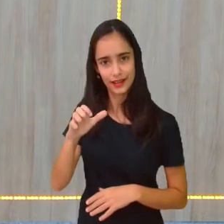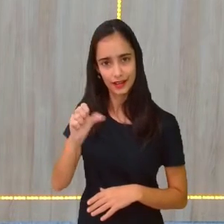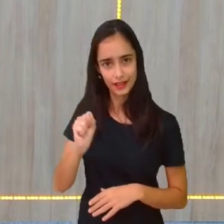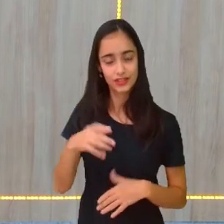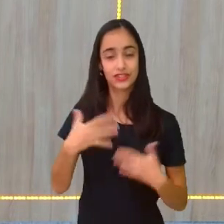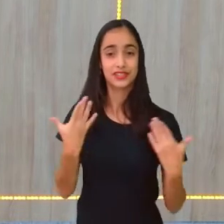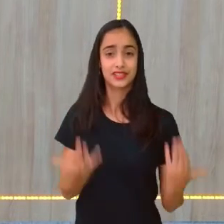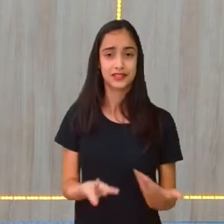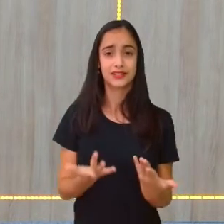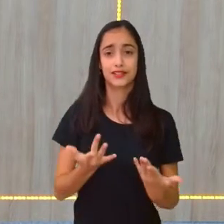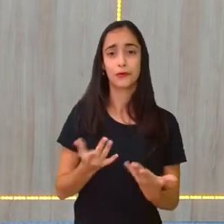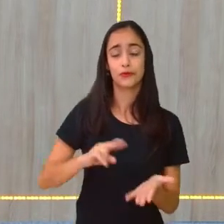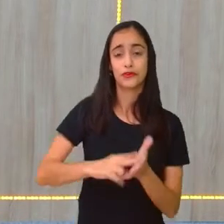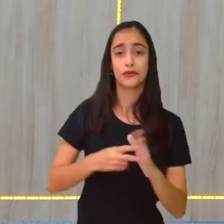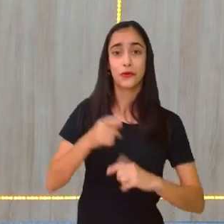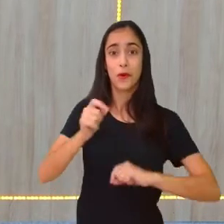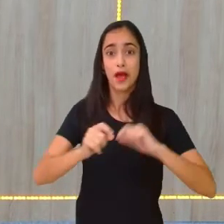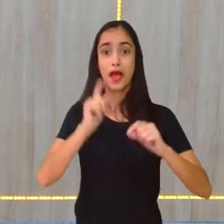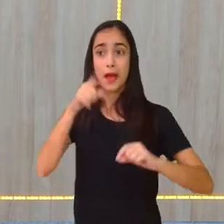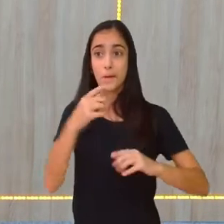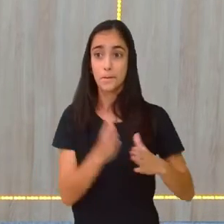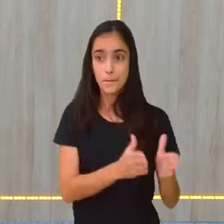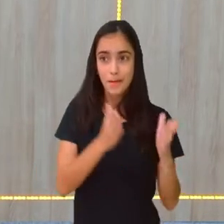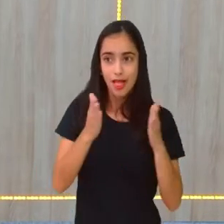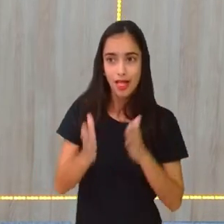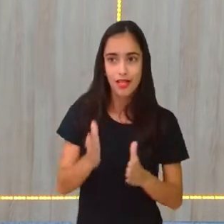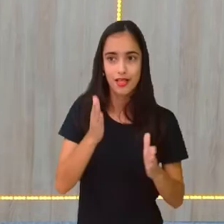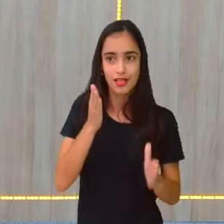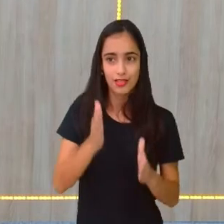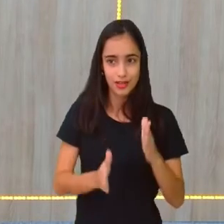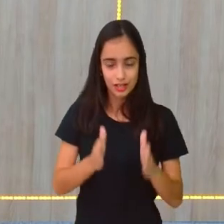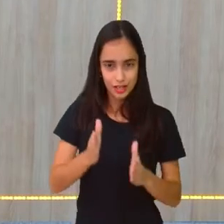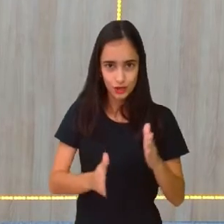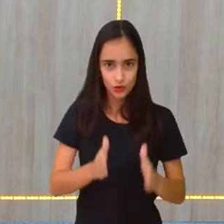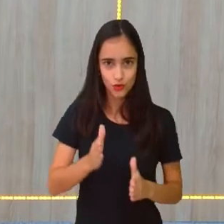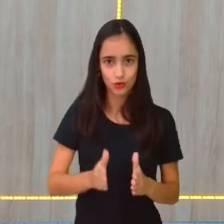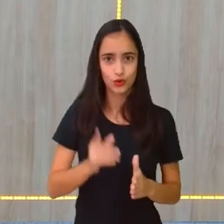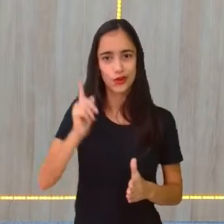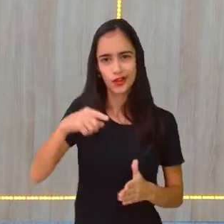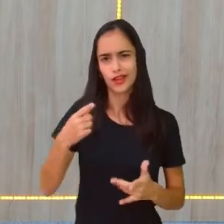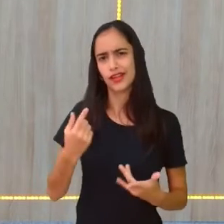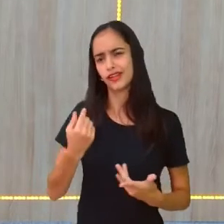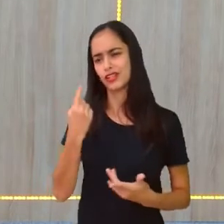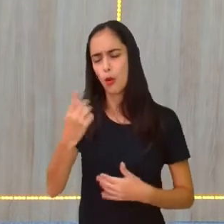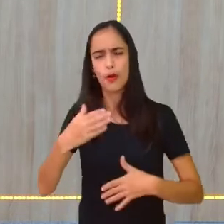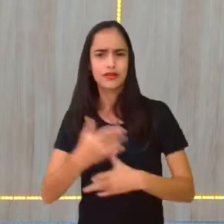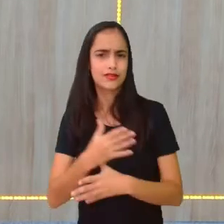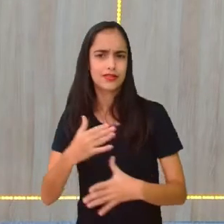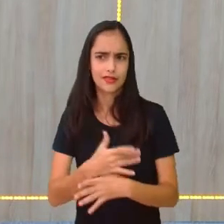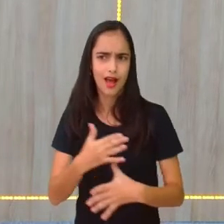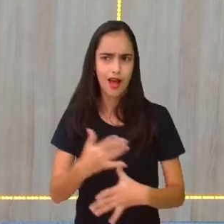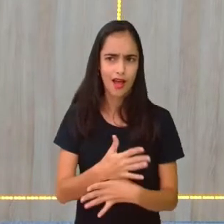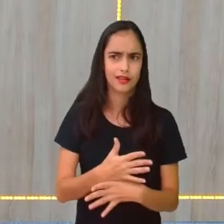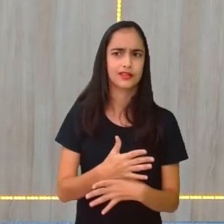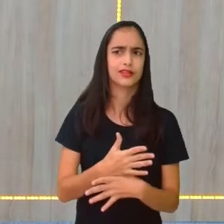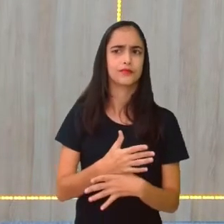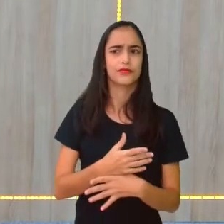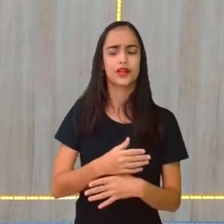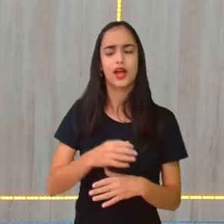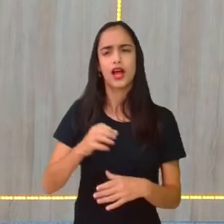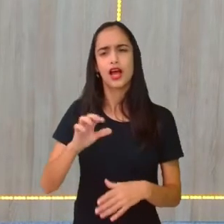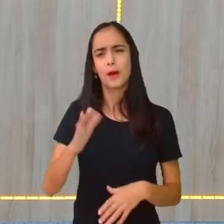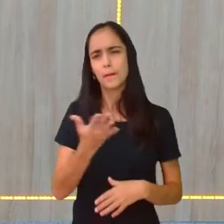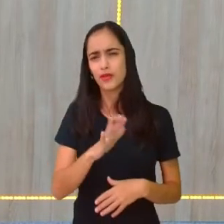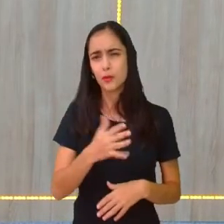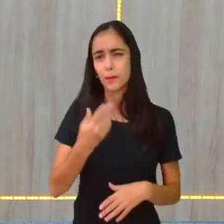de Péricles vai ser o período entre o cerco de Samos, né, que era uma cidade, né, na Grécia, em